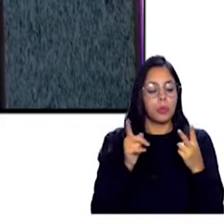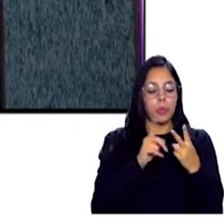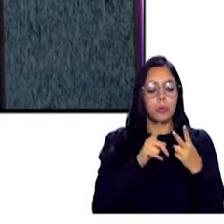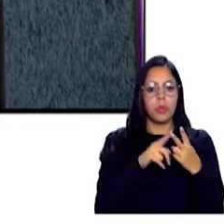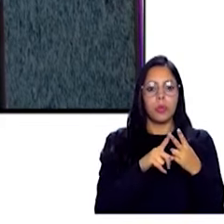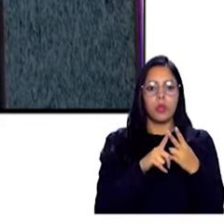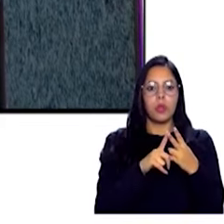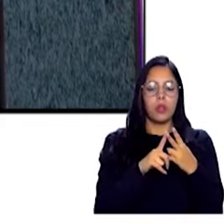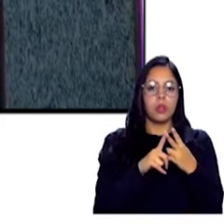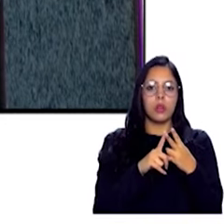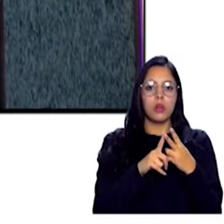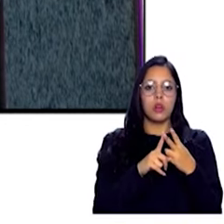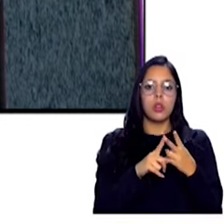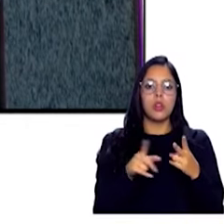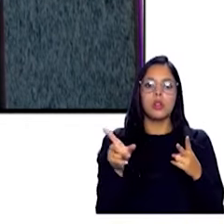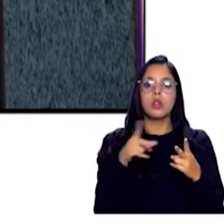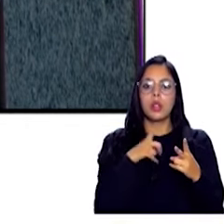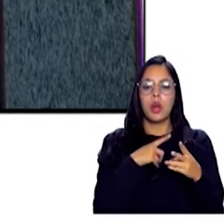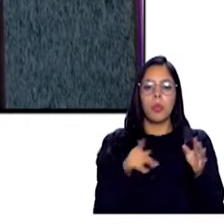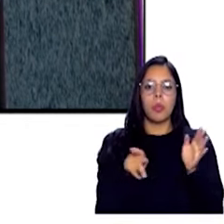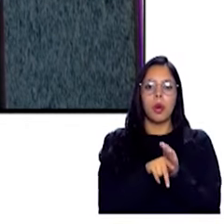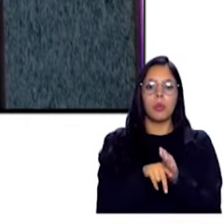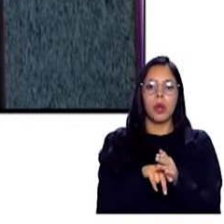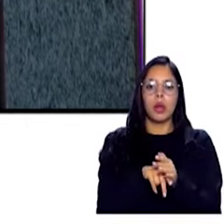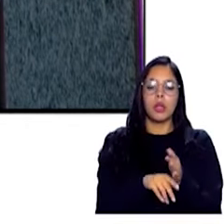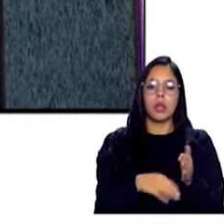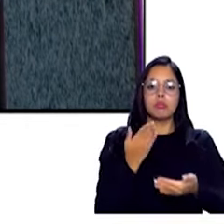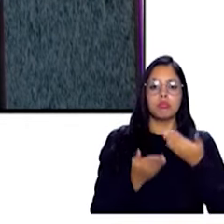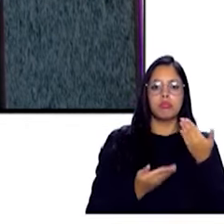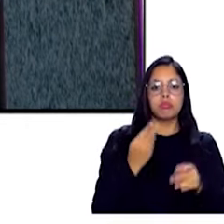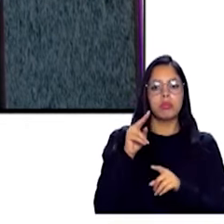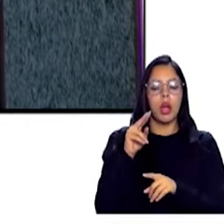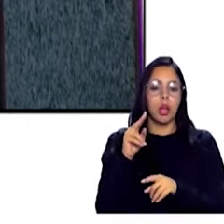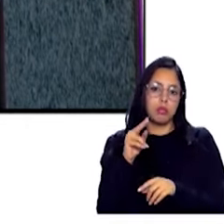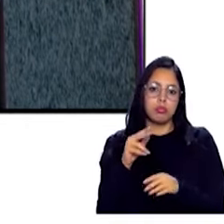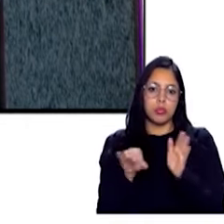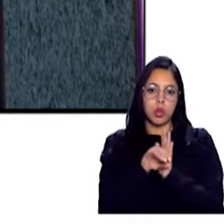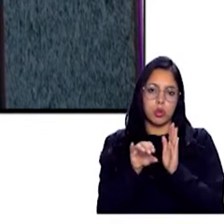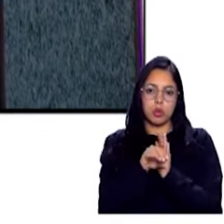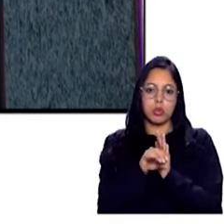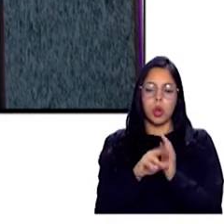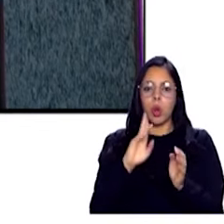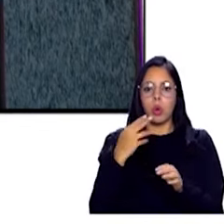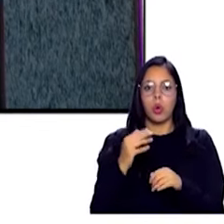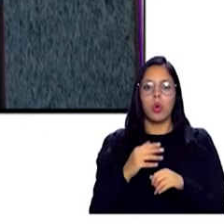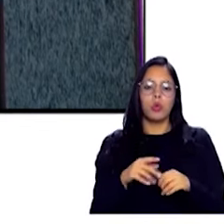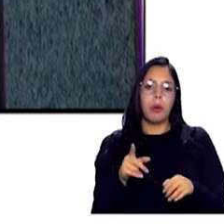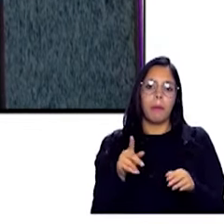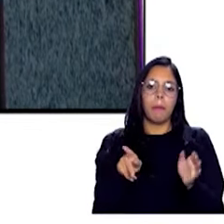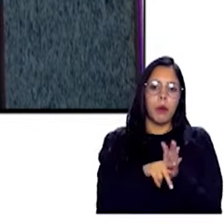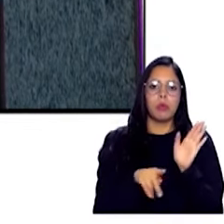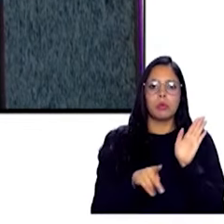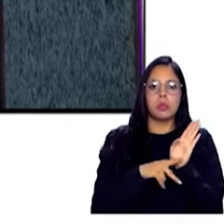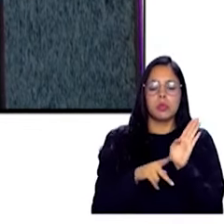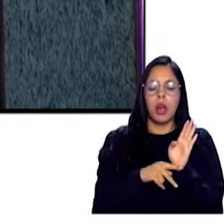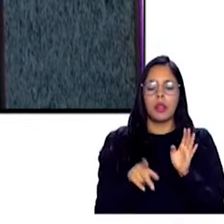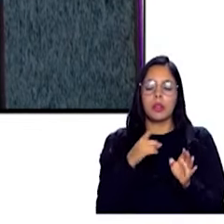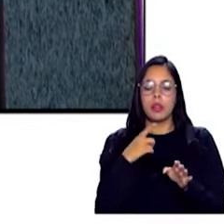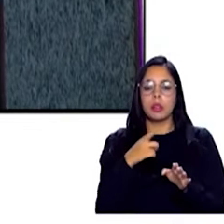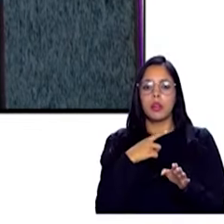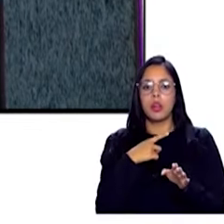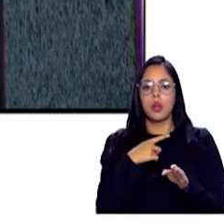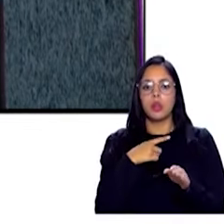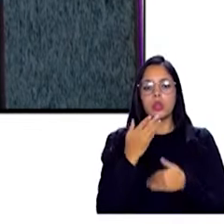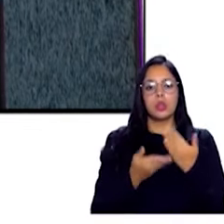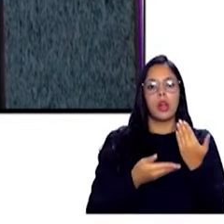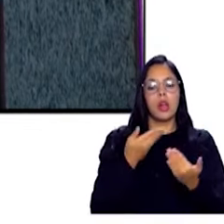destinada à tutela da Constituição ou mais claramente principamente a tutela